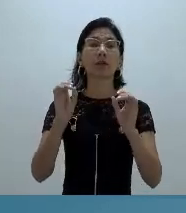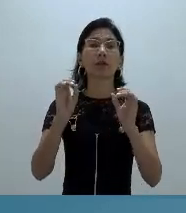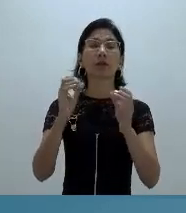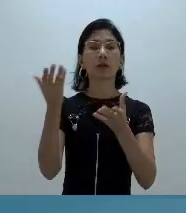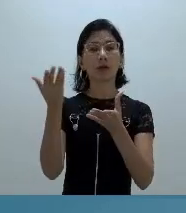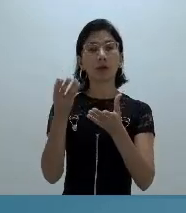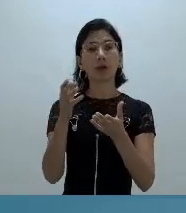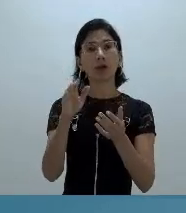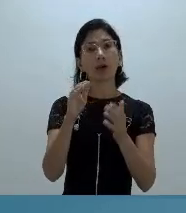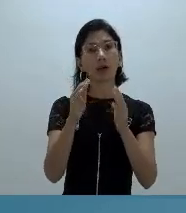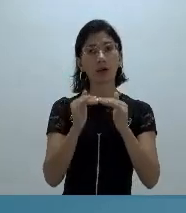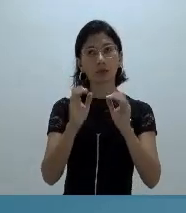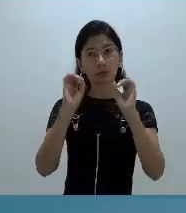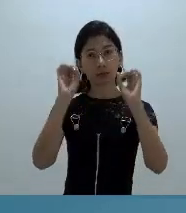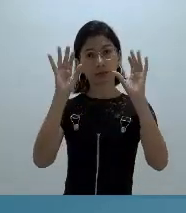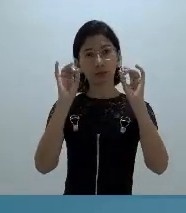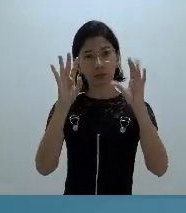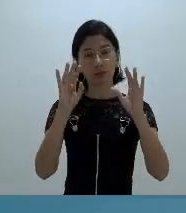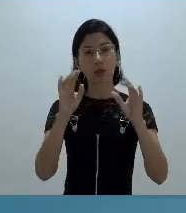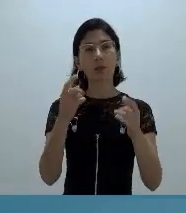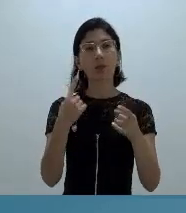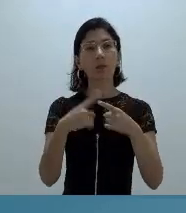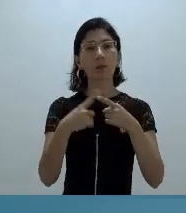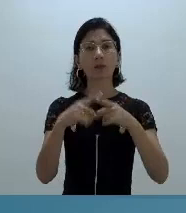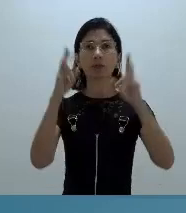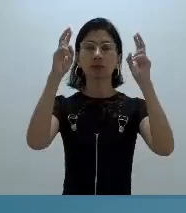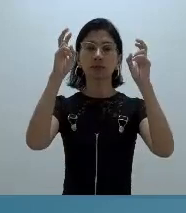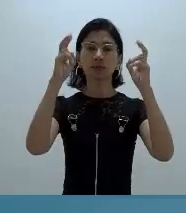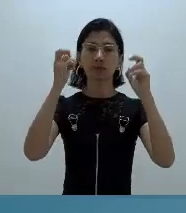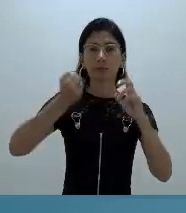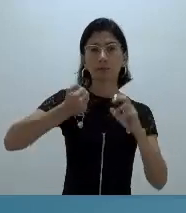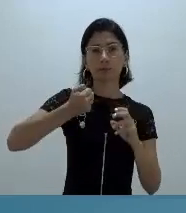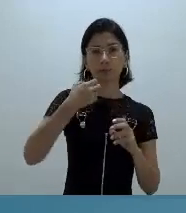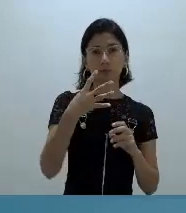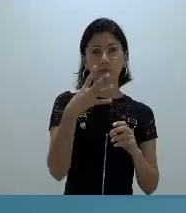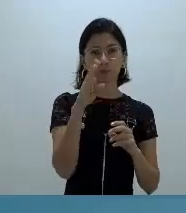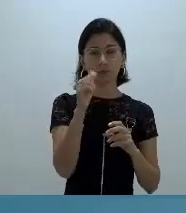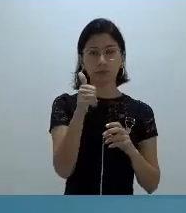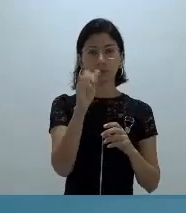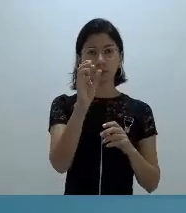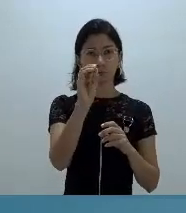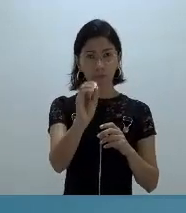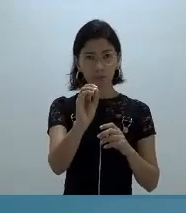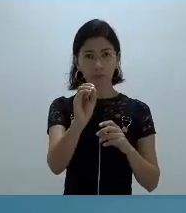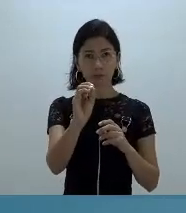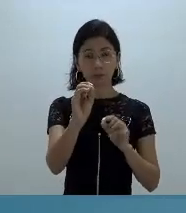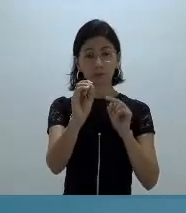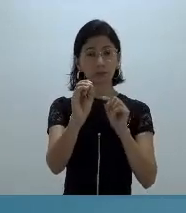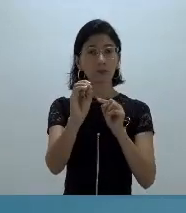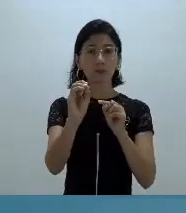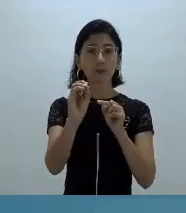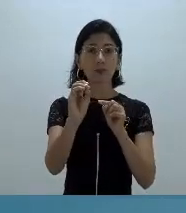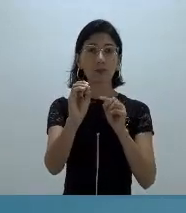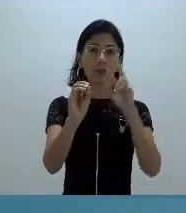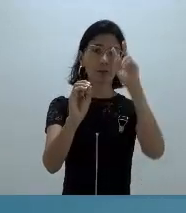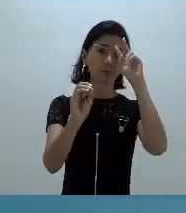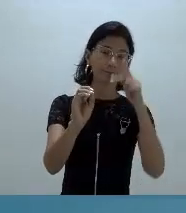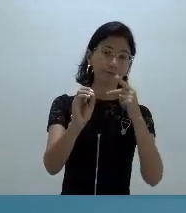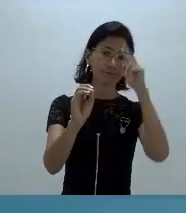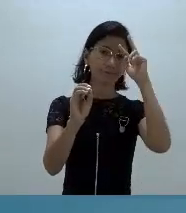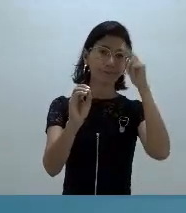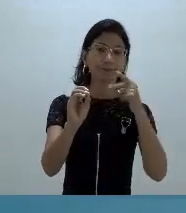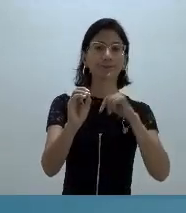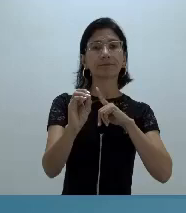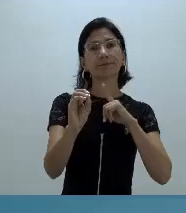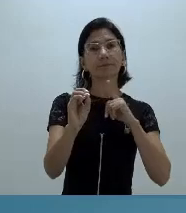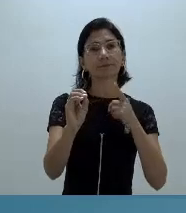interpretação equivocada do tema 410. Que é justamente esse que nós estamos trazendo à discussão, que pressupõe